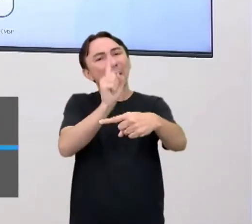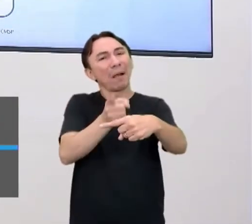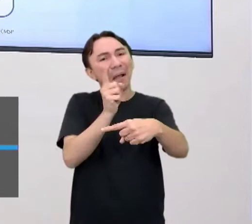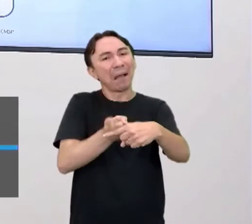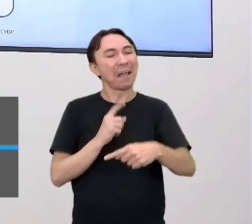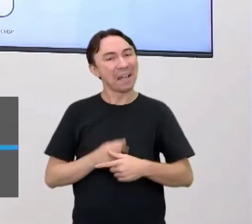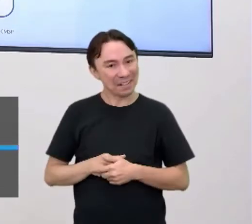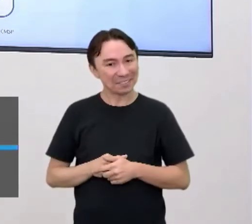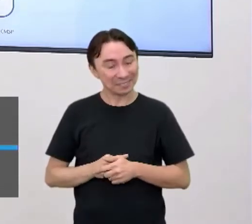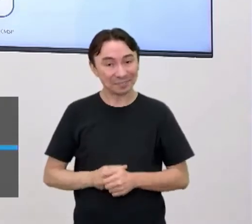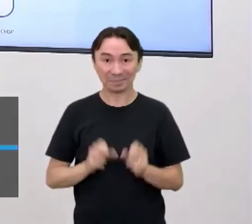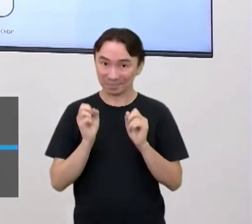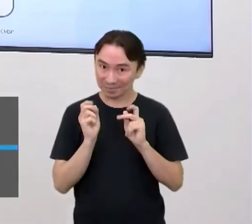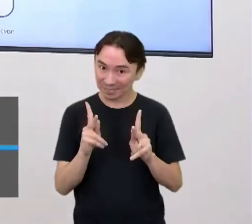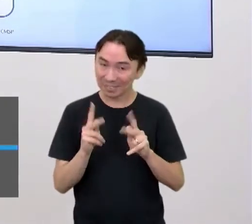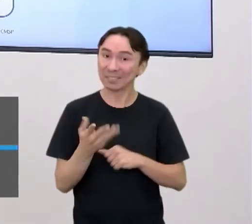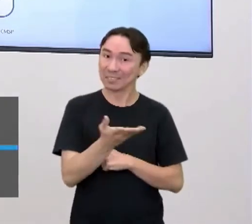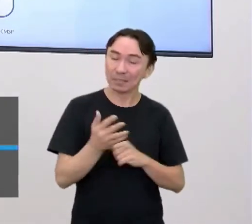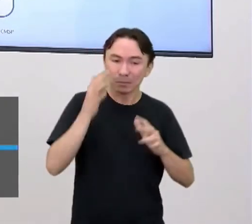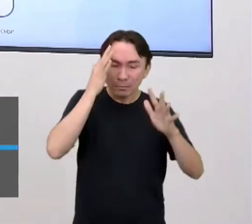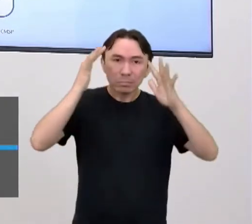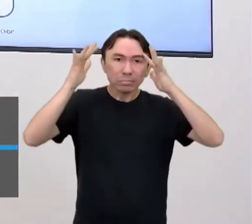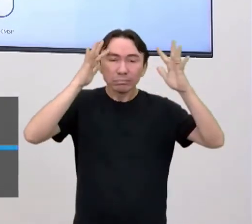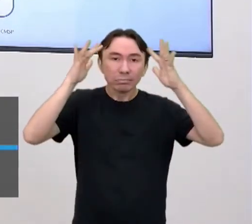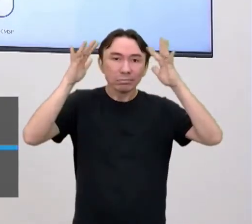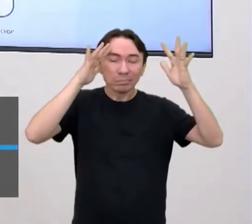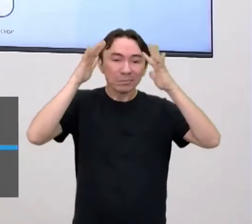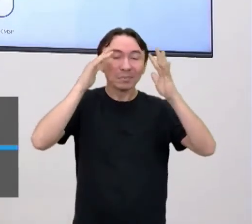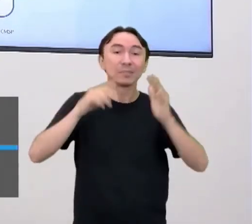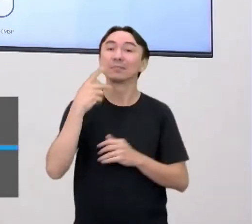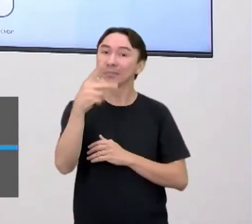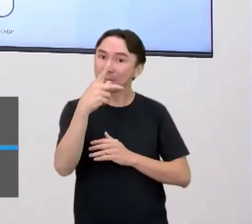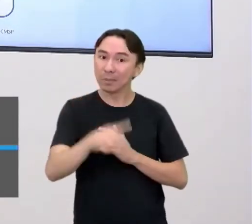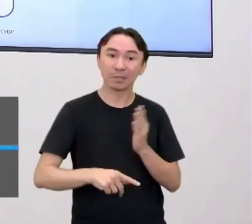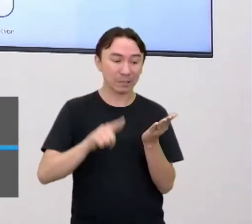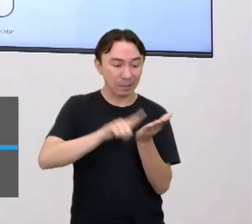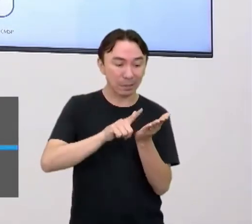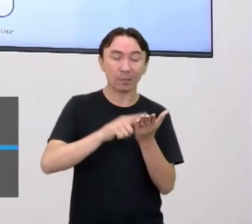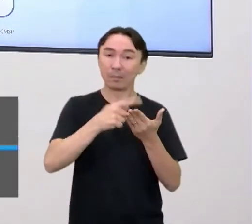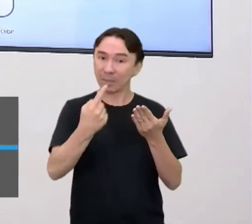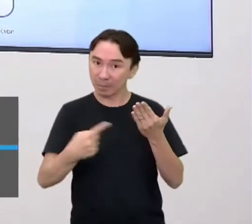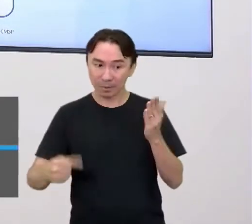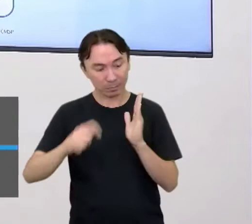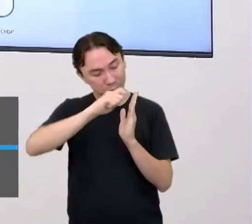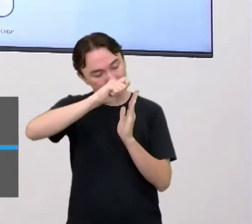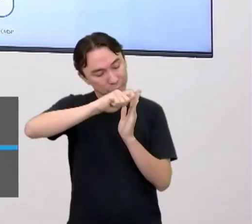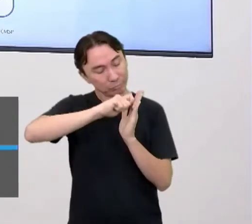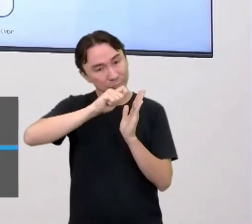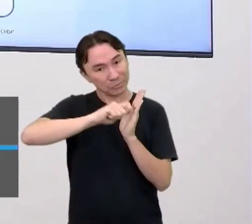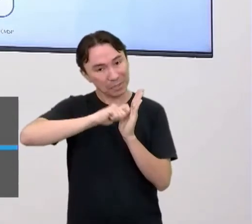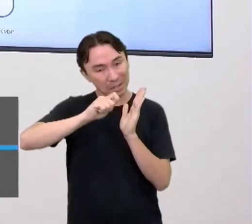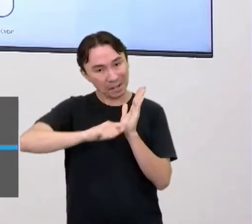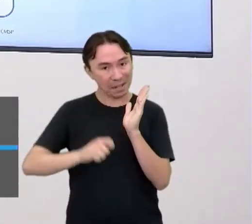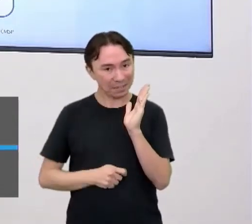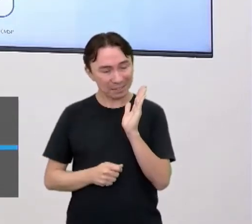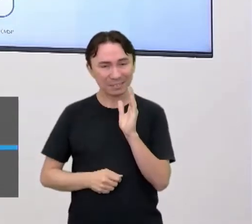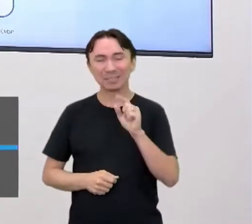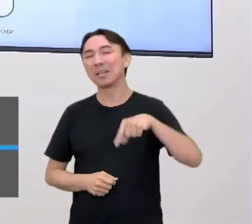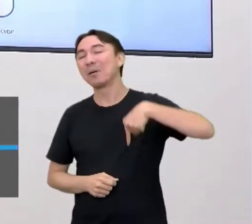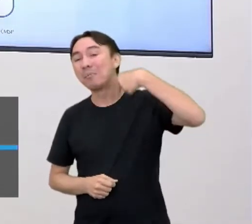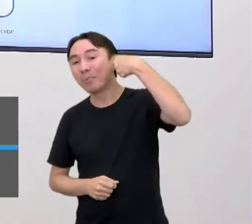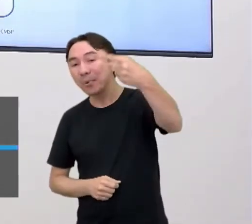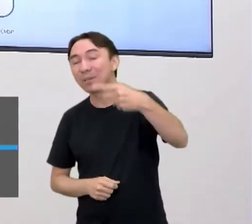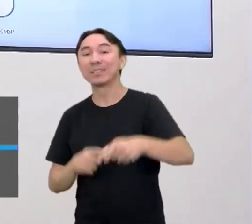tá certo? Então, você vai refletir, vai anotar no seu caderno essas questões que vocês estão vendo aqui, certo? E lá nos 10